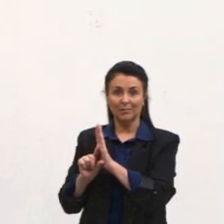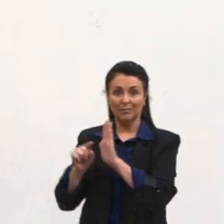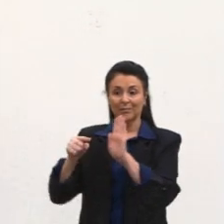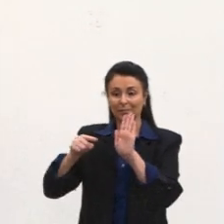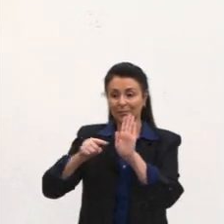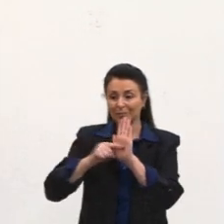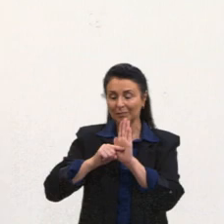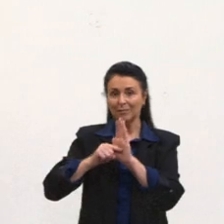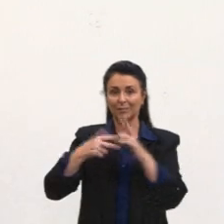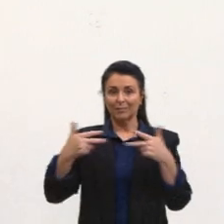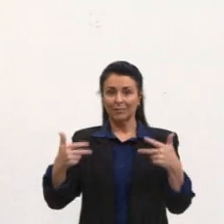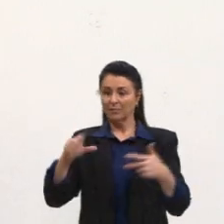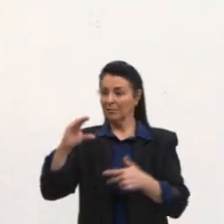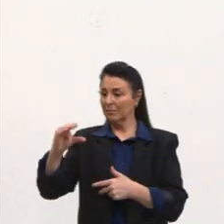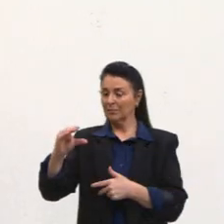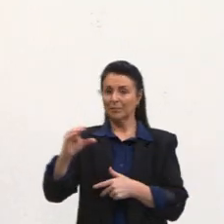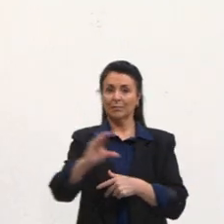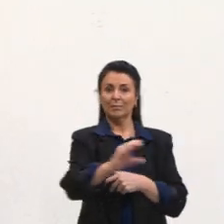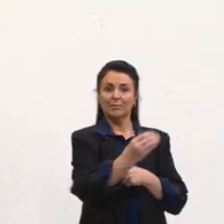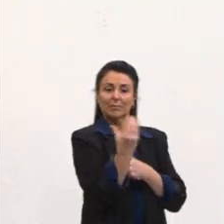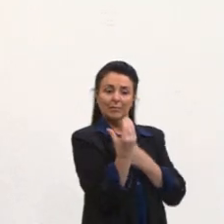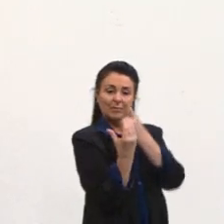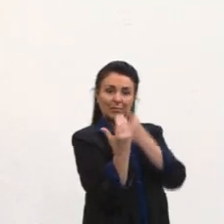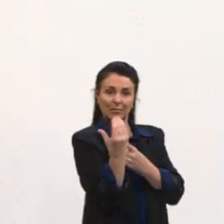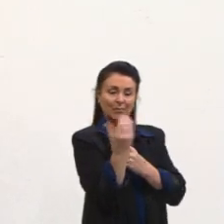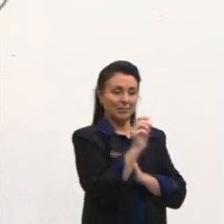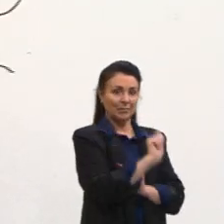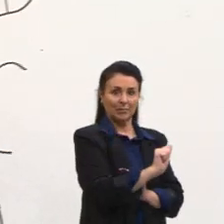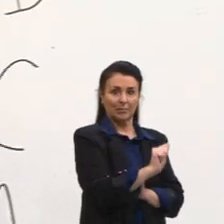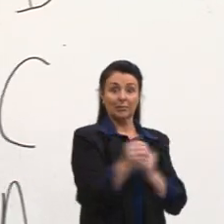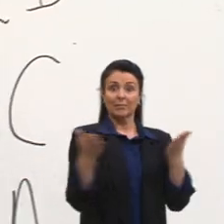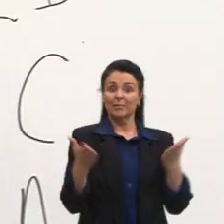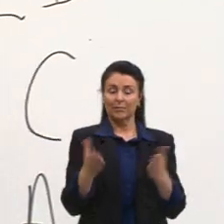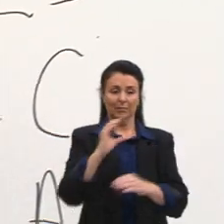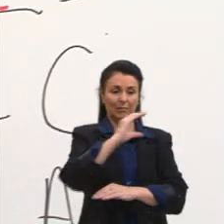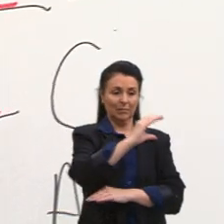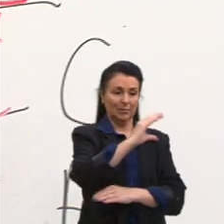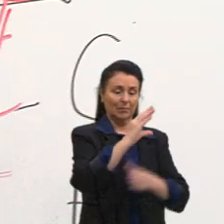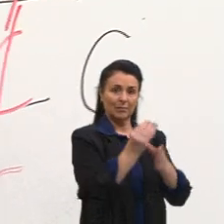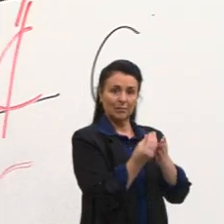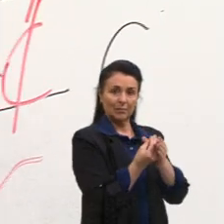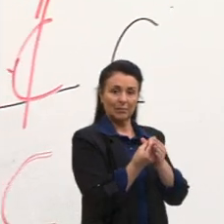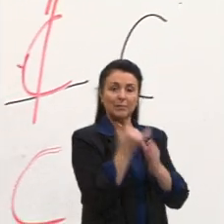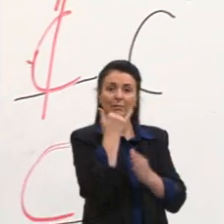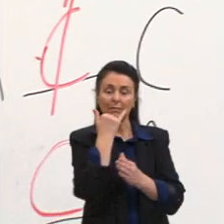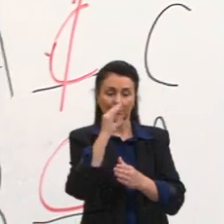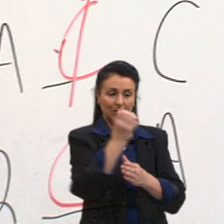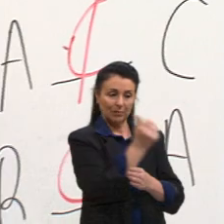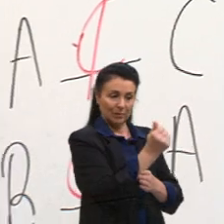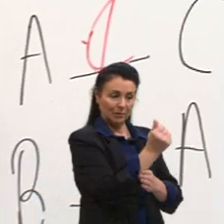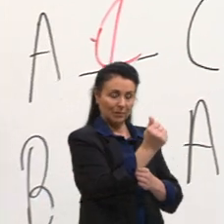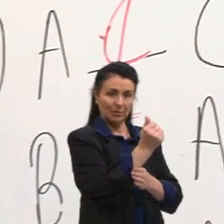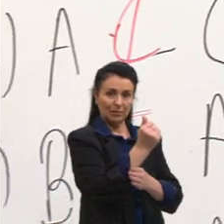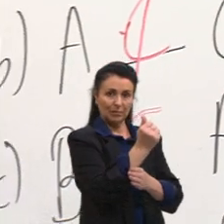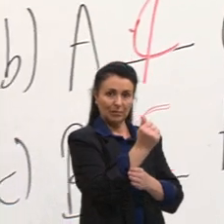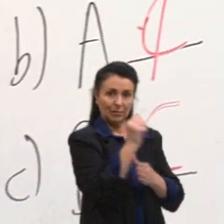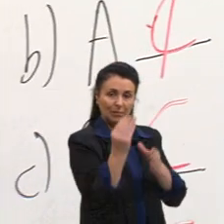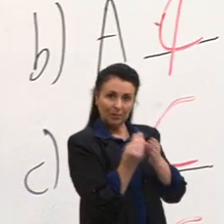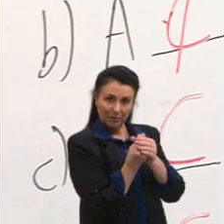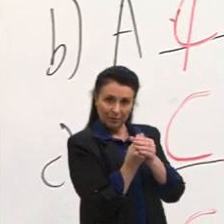cê não contém a a E Agora Nós pegamos o conjunto A e se comparamos com c